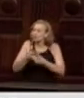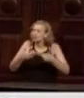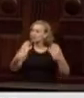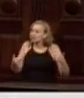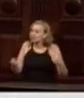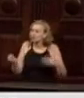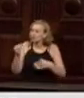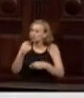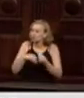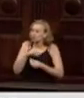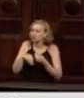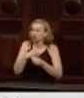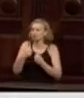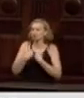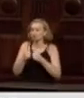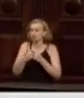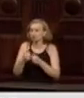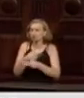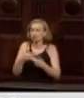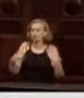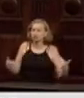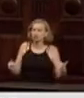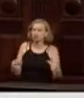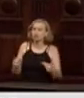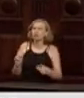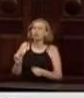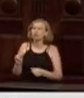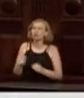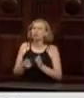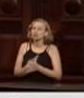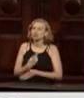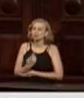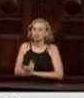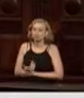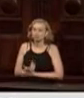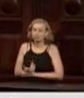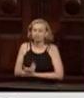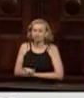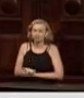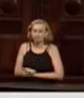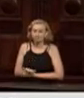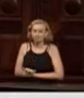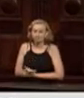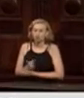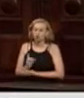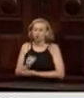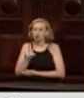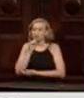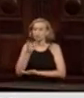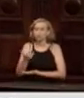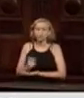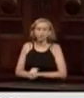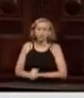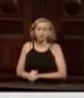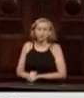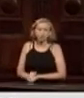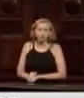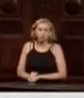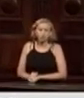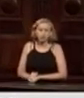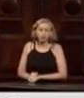FETranspor afetaram em quê? Será que afetaram, por exemplo,